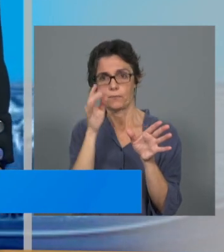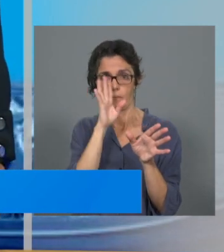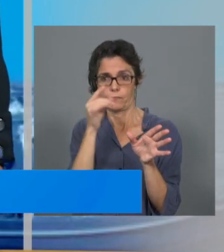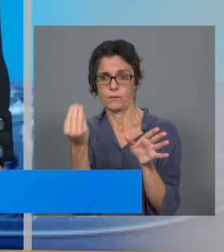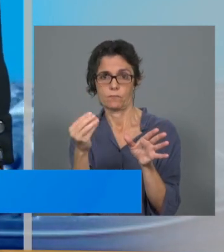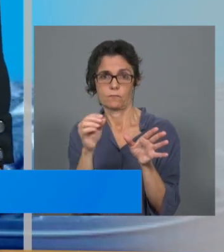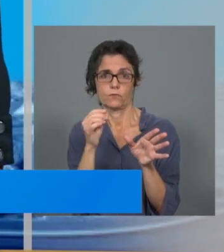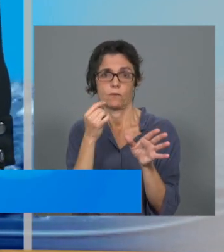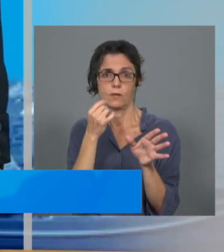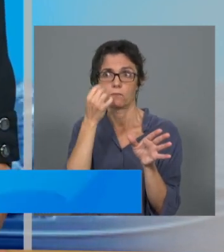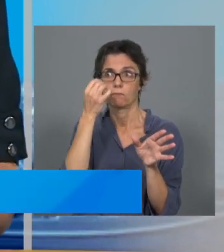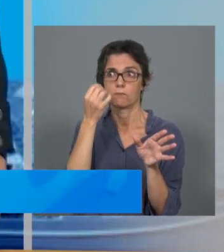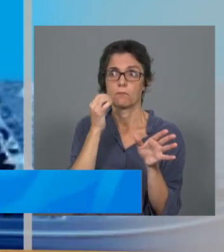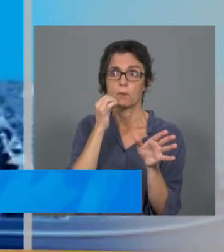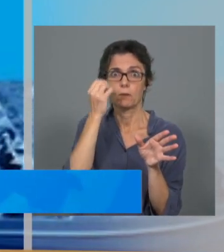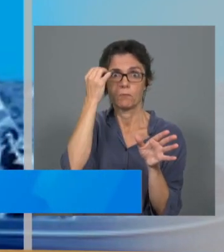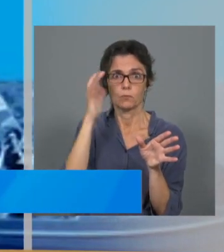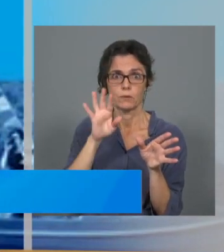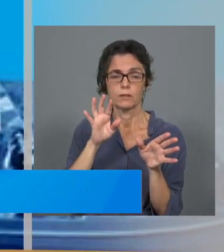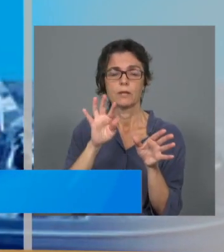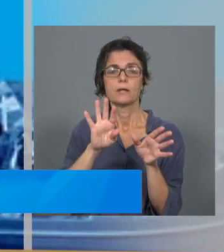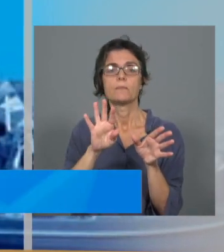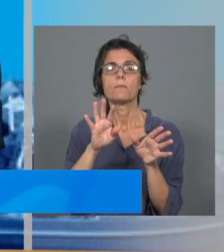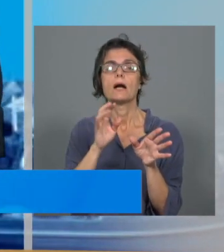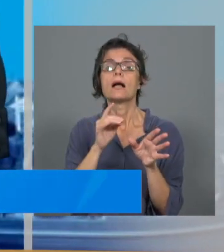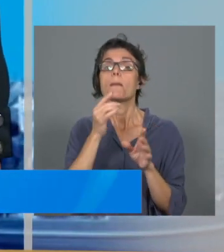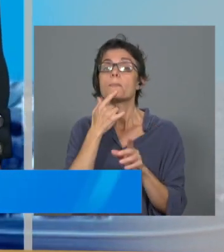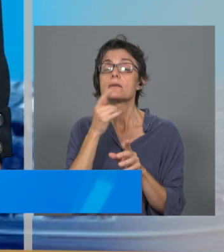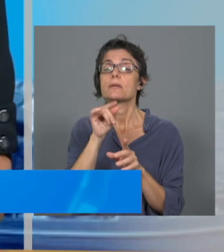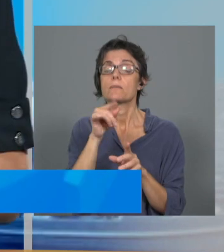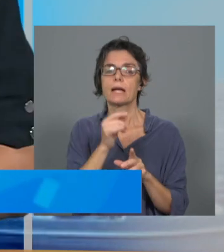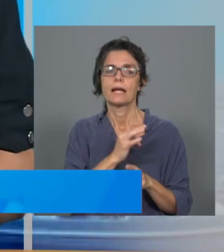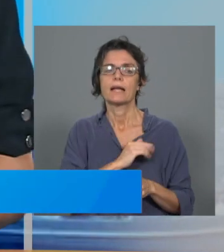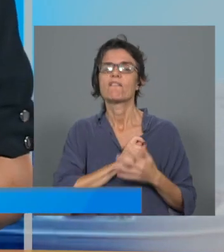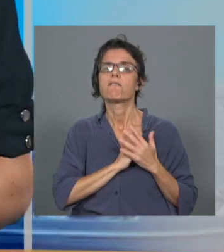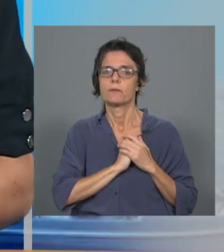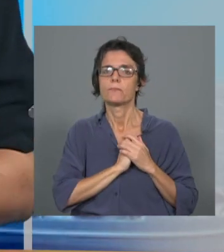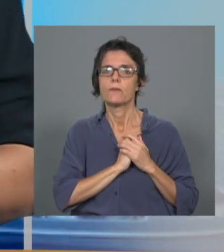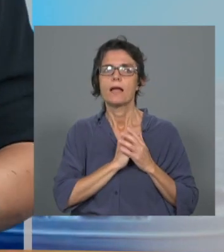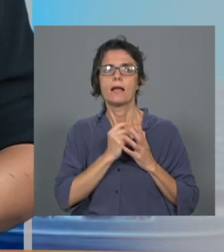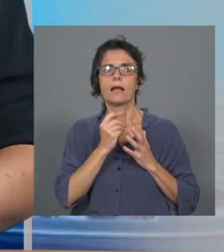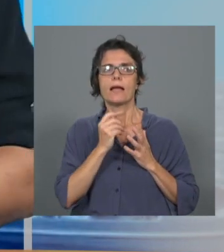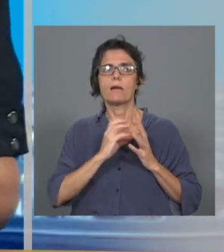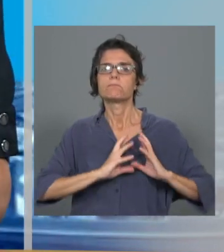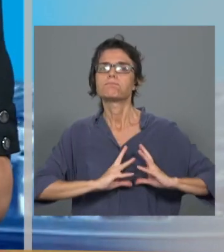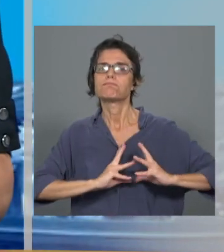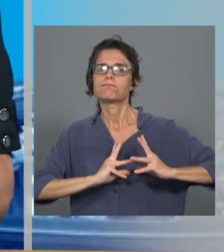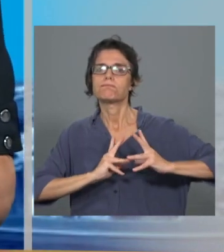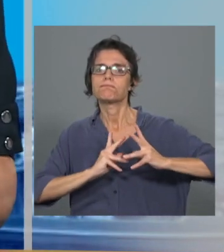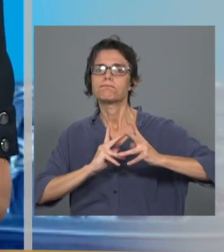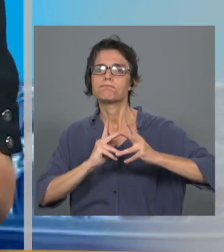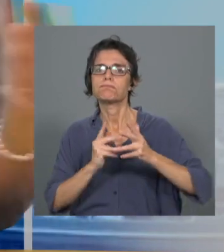Percebe-se que a fé é um caminho que se faz caminhando e consegue-se perceber também que na fé há